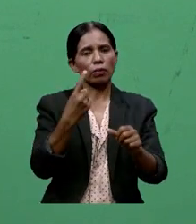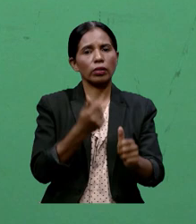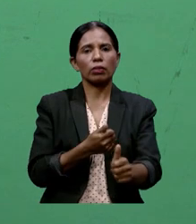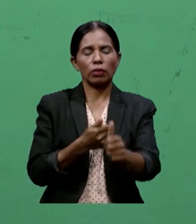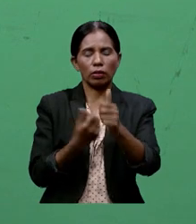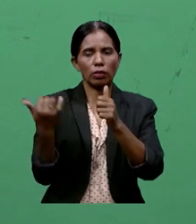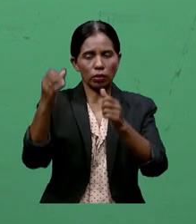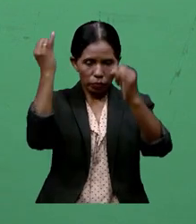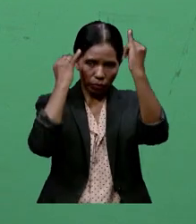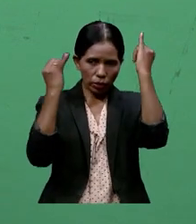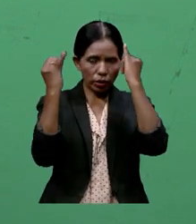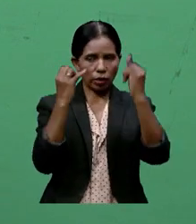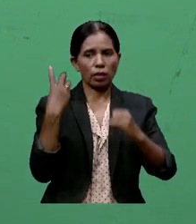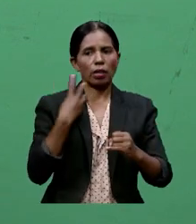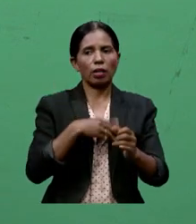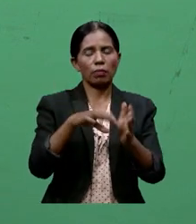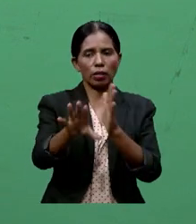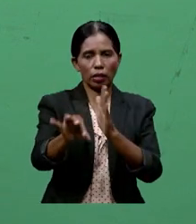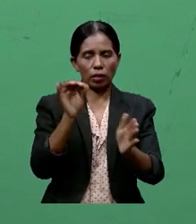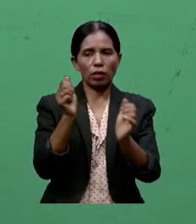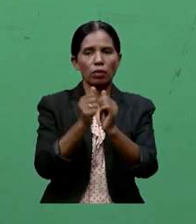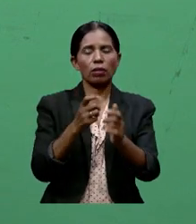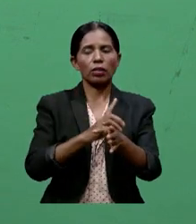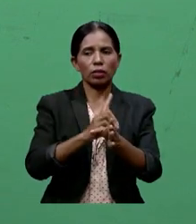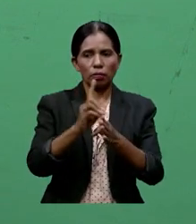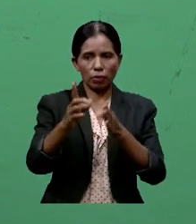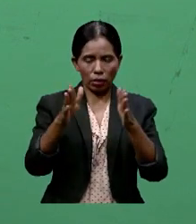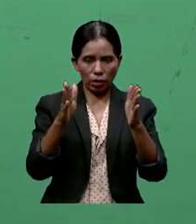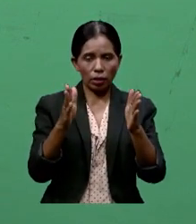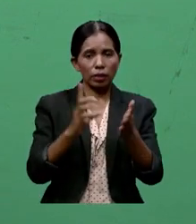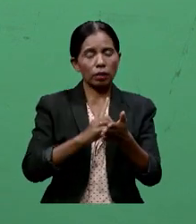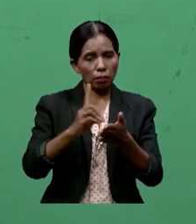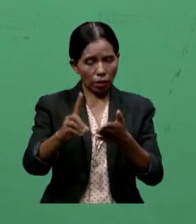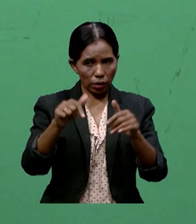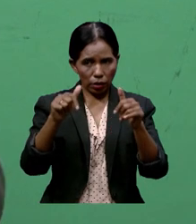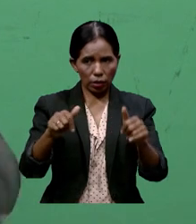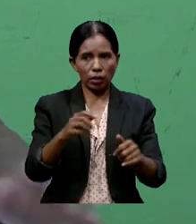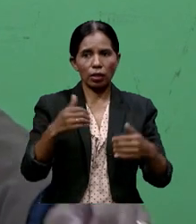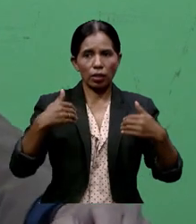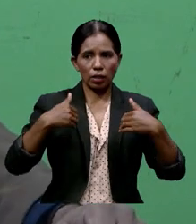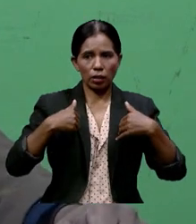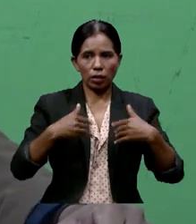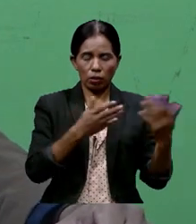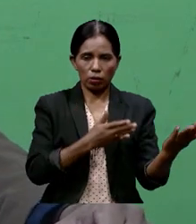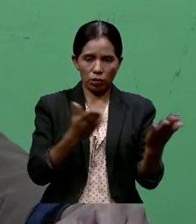tuir informação ne via mi heta no sira kata ke semana ida ne se yes item 21 mak dia se tama